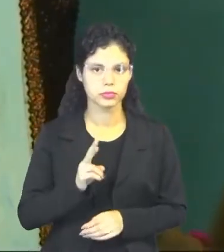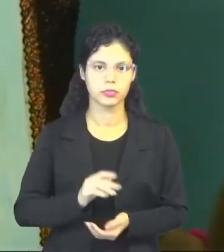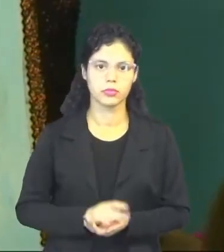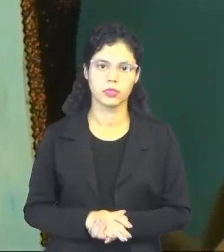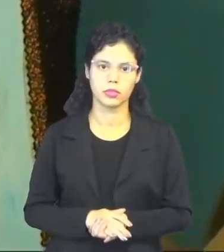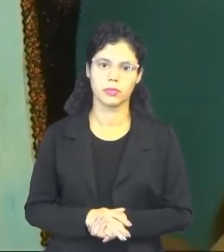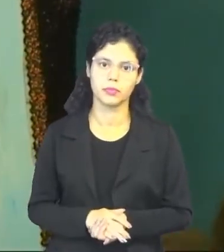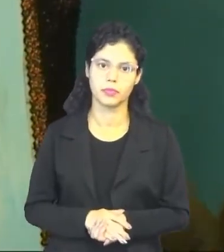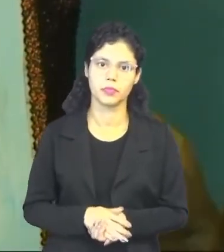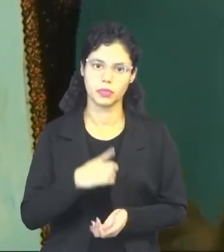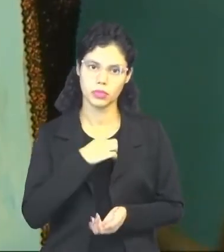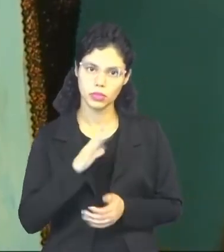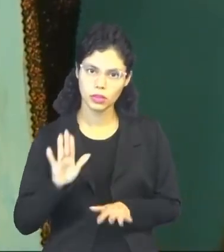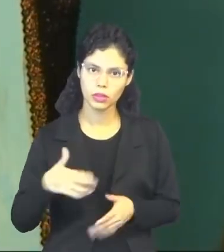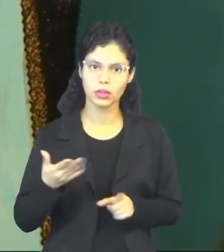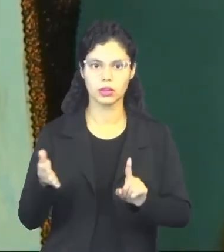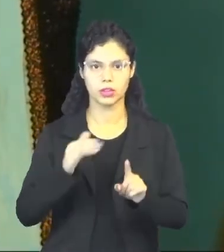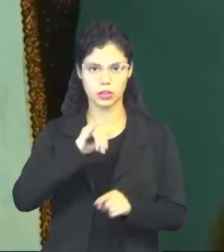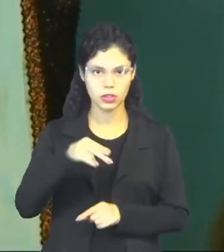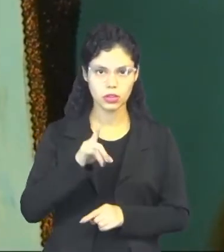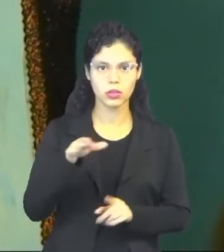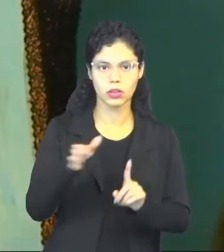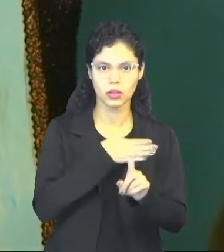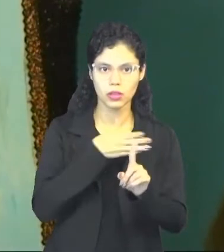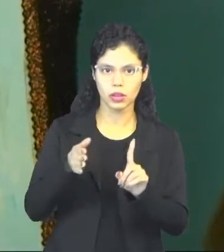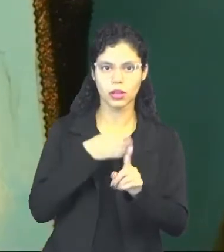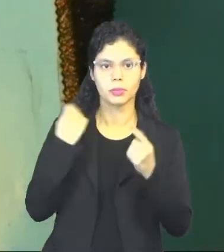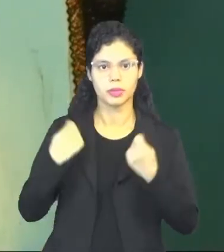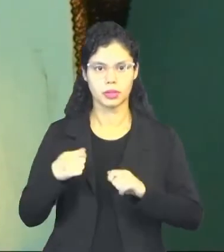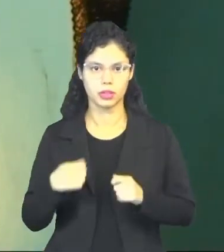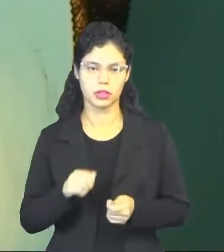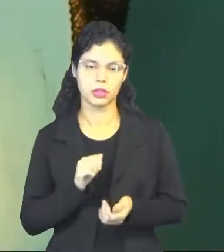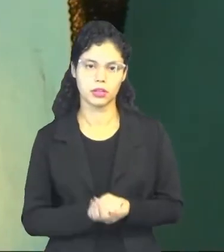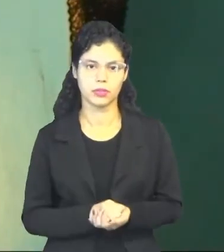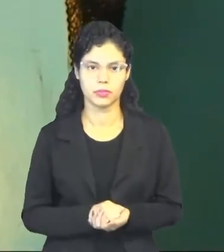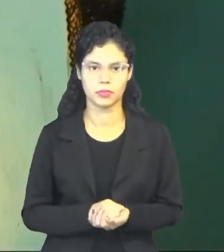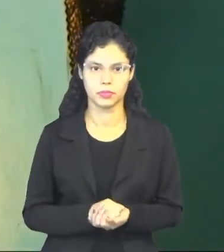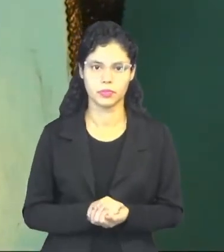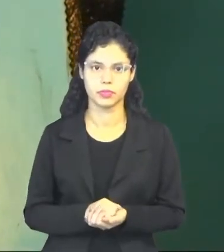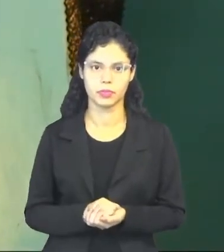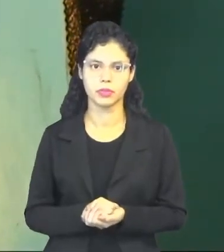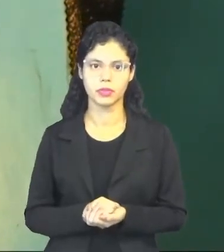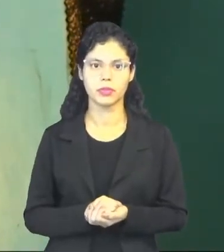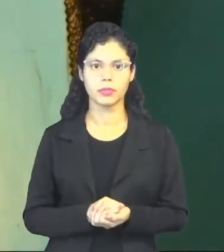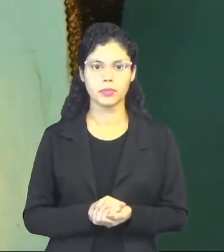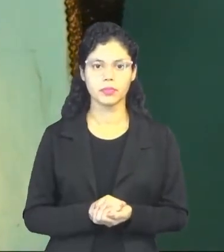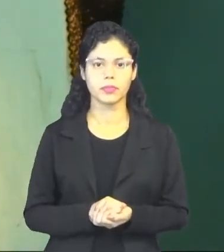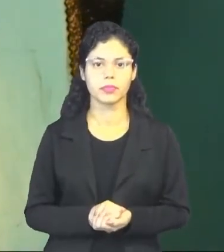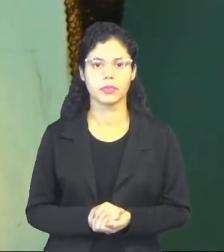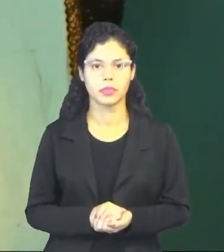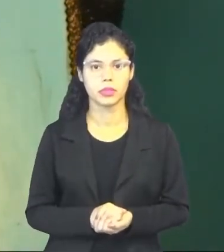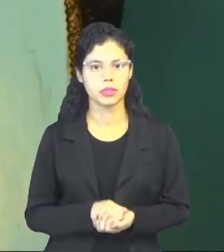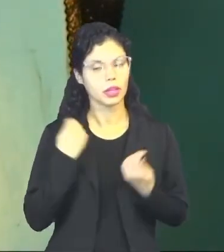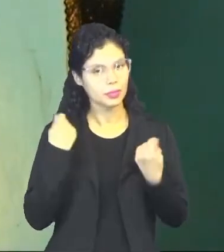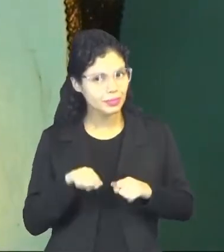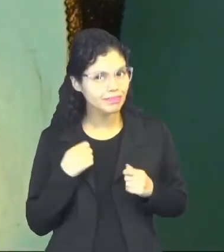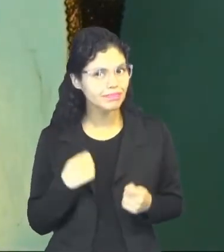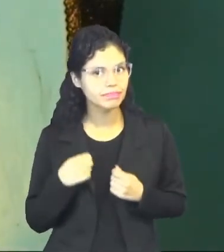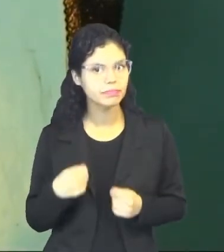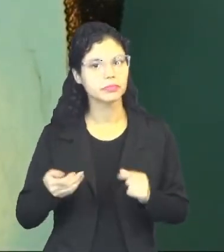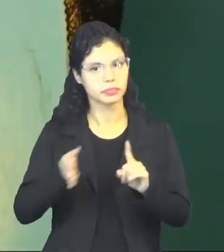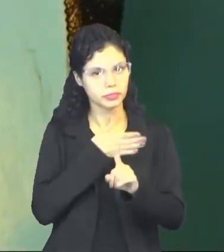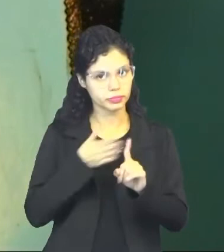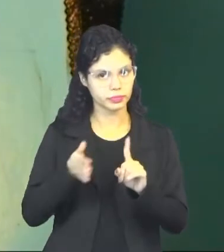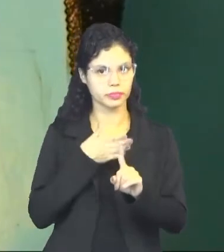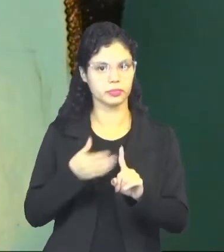coisa, ó. Com a intenção de que Joãozinho merecia uma surra, por isso que ele faz aquele comentário, né? Com a intenção de que ele merecia essa